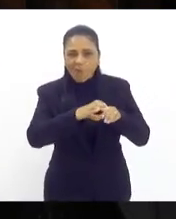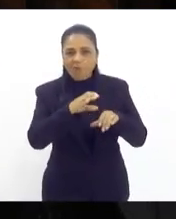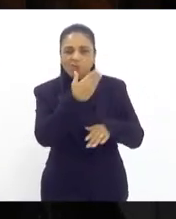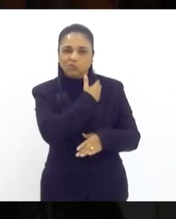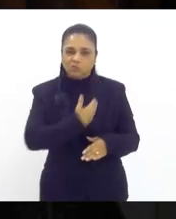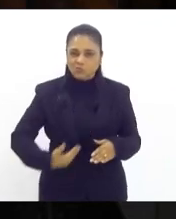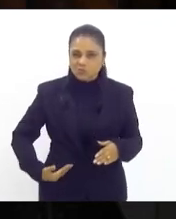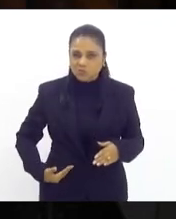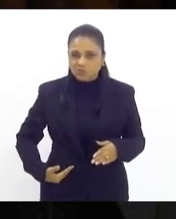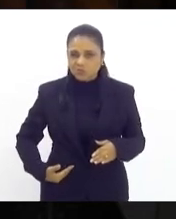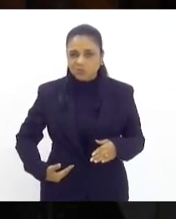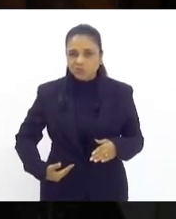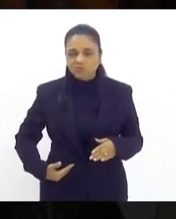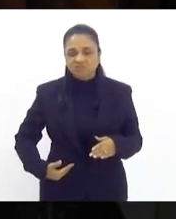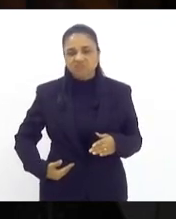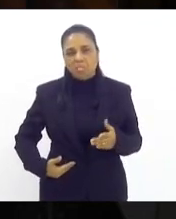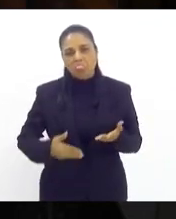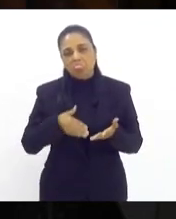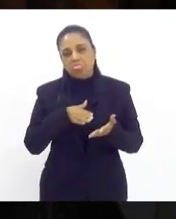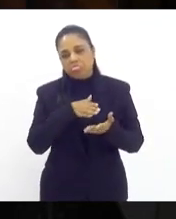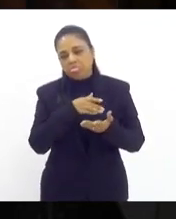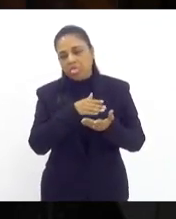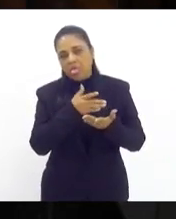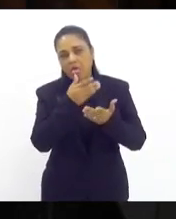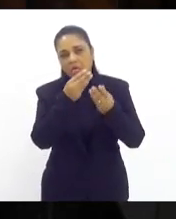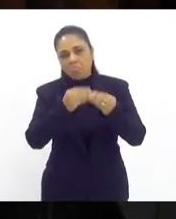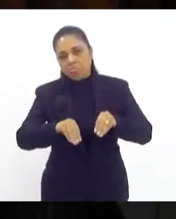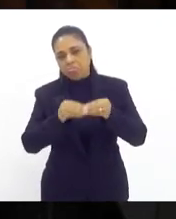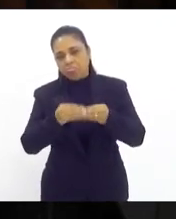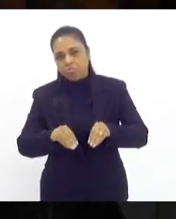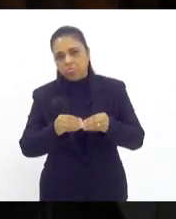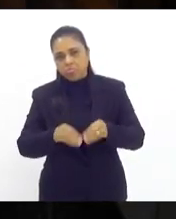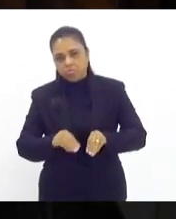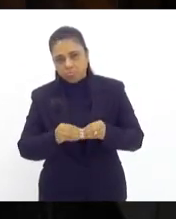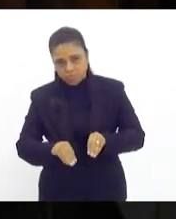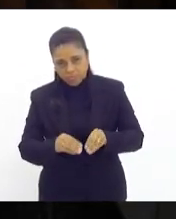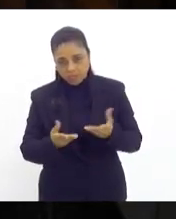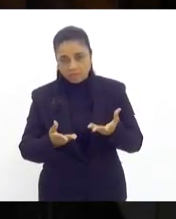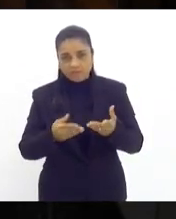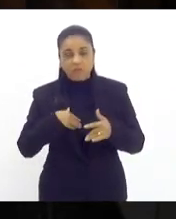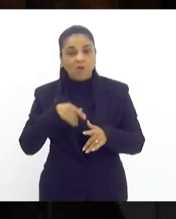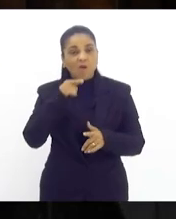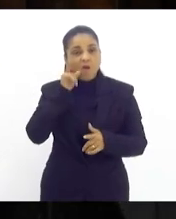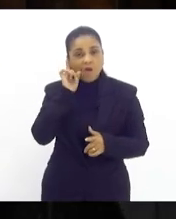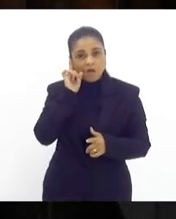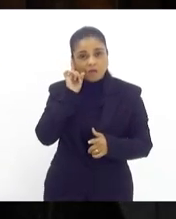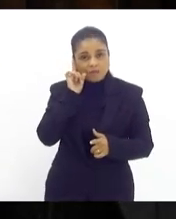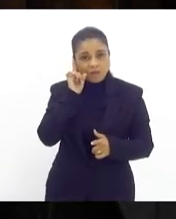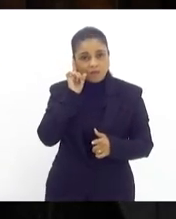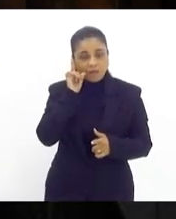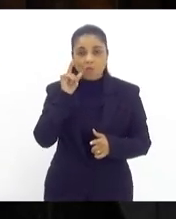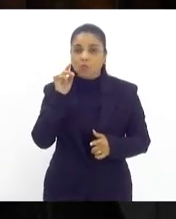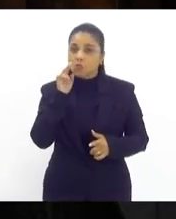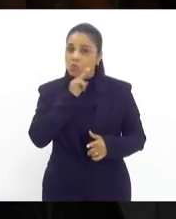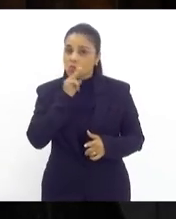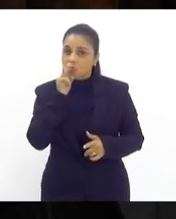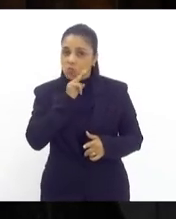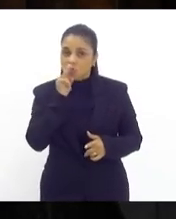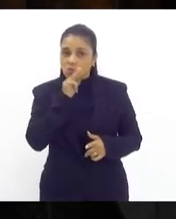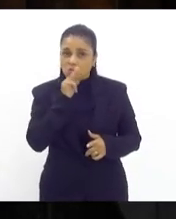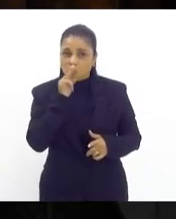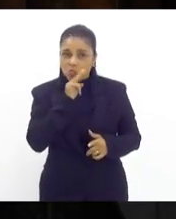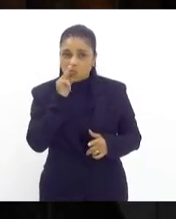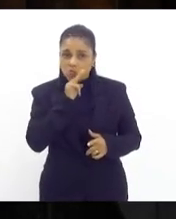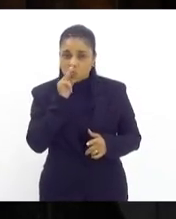vai tudo para o ralo seu presidente porque ontem ontem a urgência que